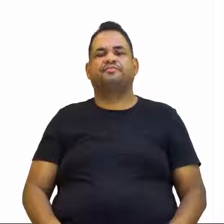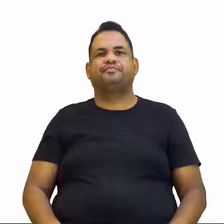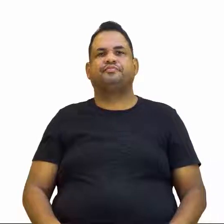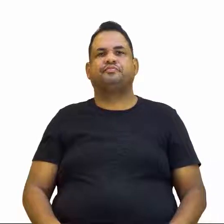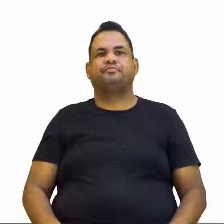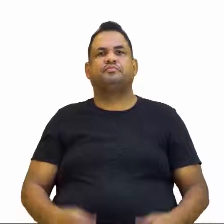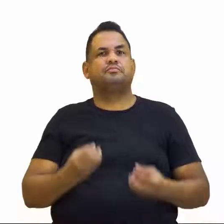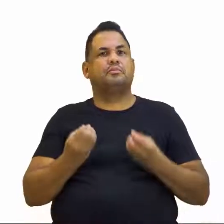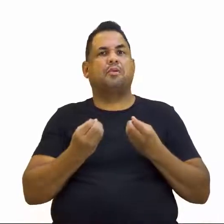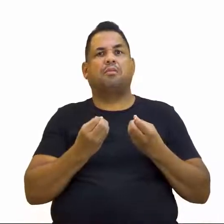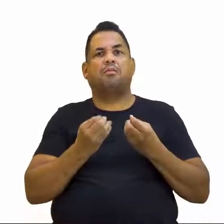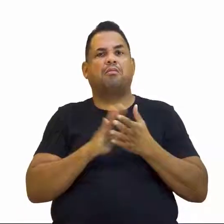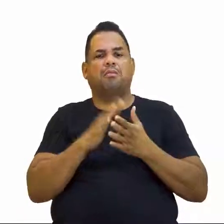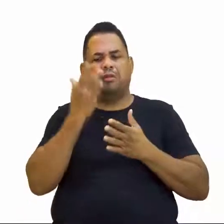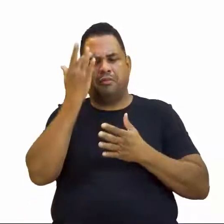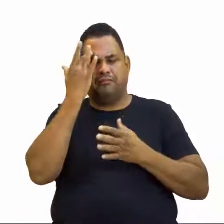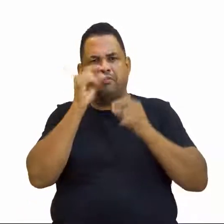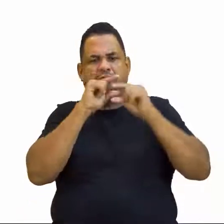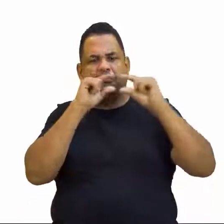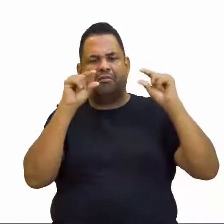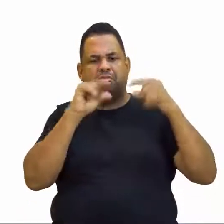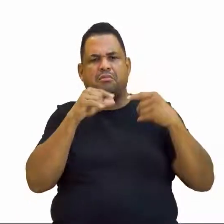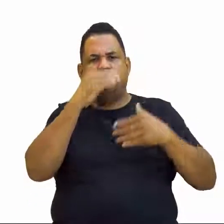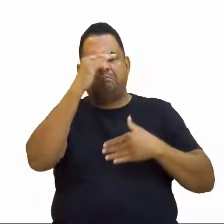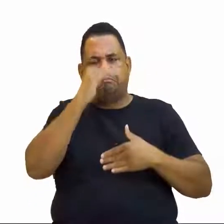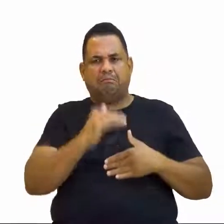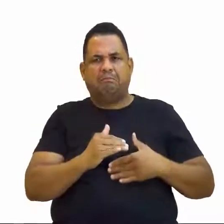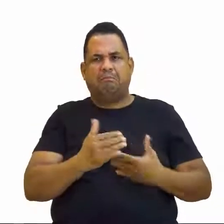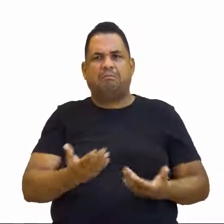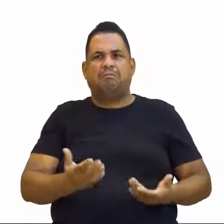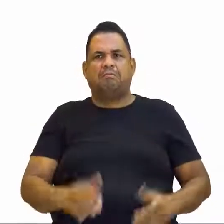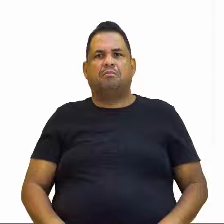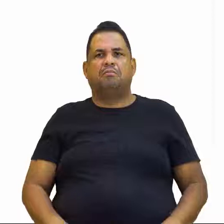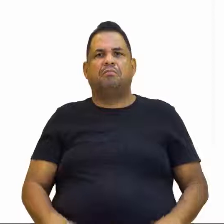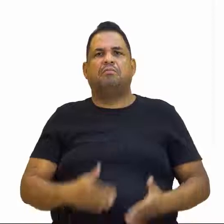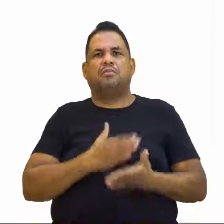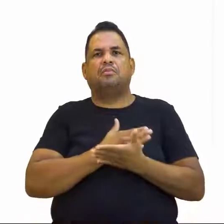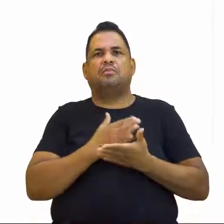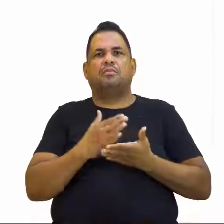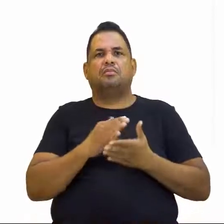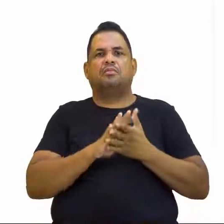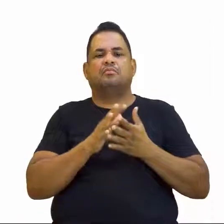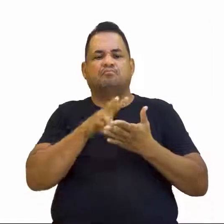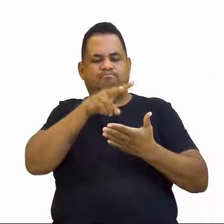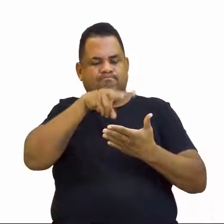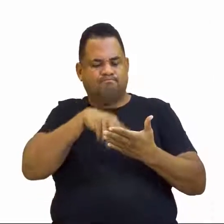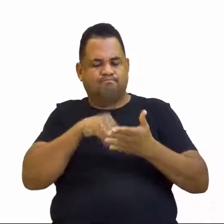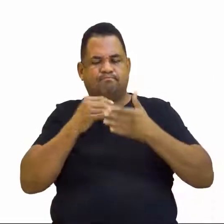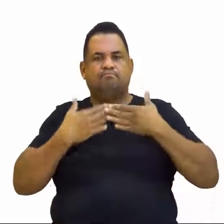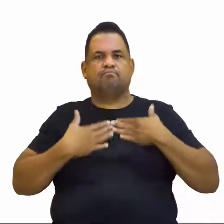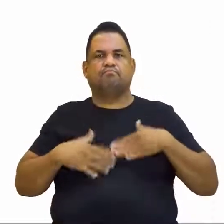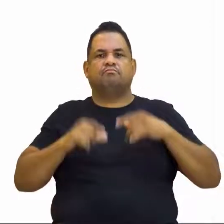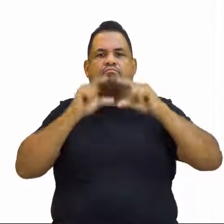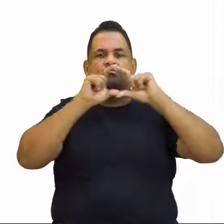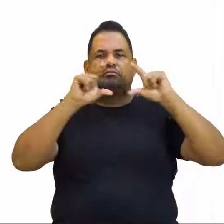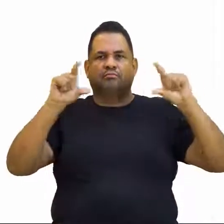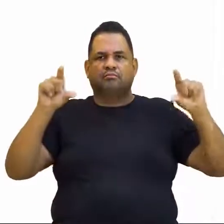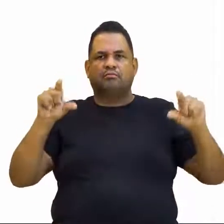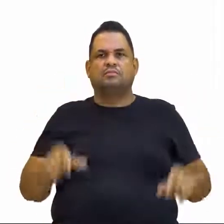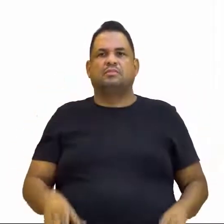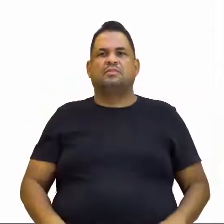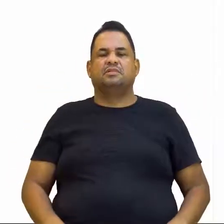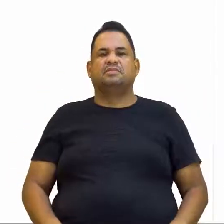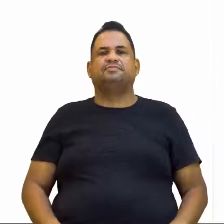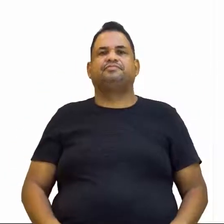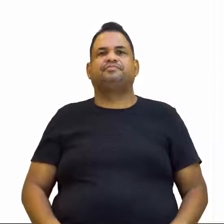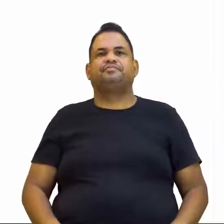Deus, tanta fórmula, não sei nem por onde começar. Comece, galerinha, lendo com calma o enunciado. E nesse